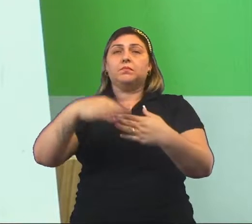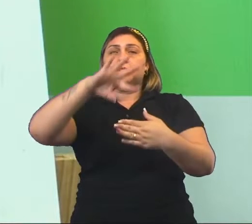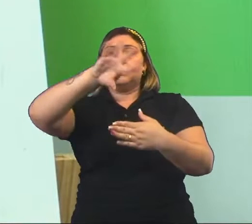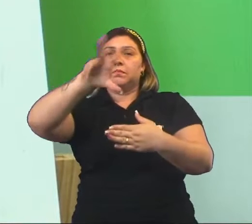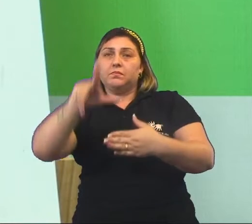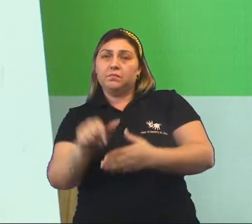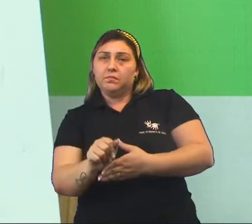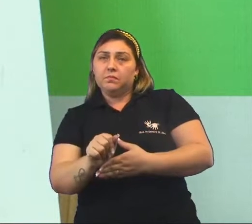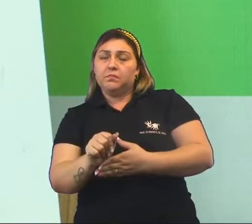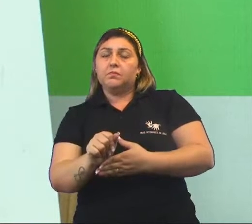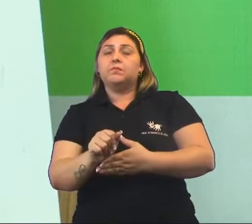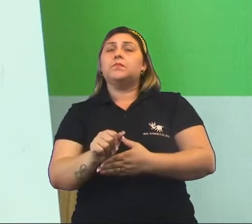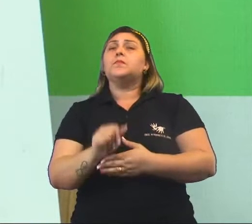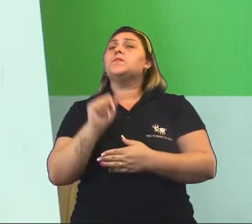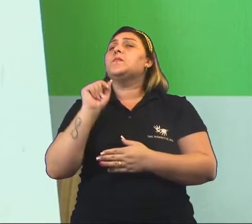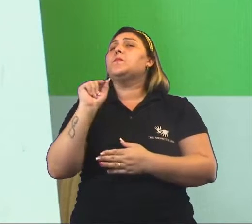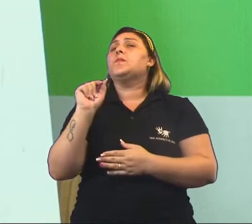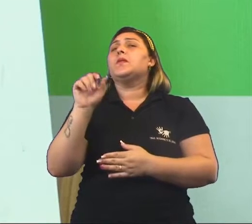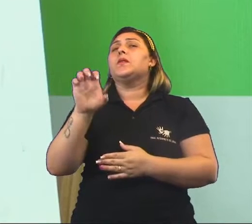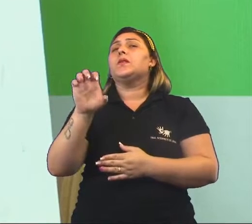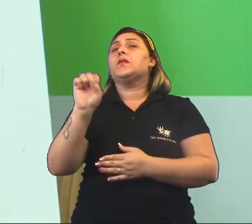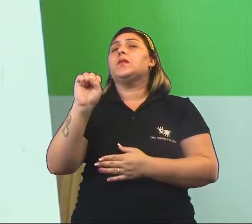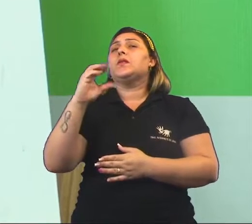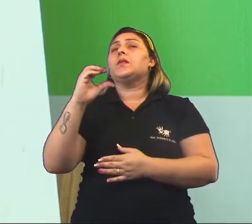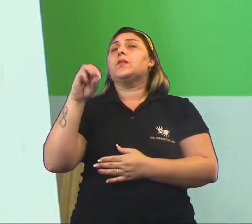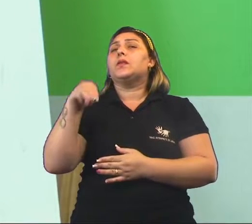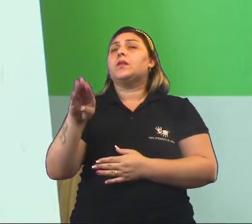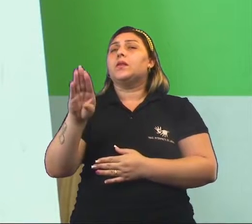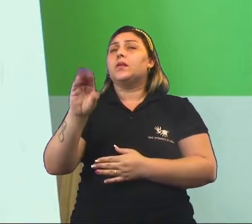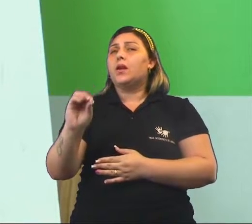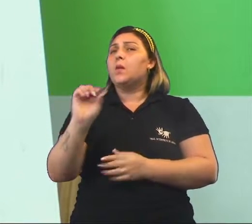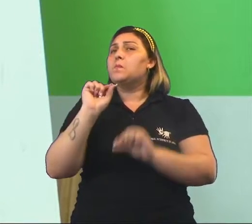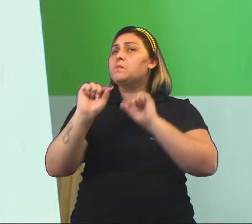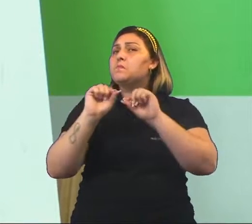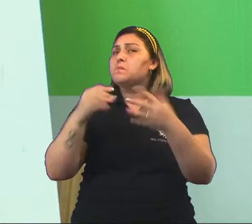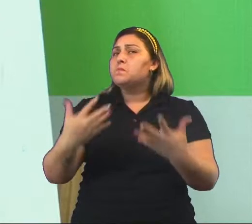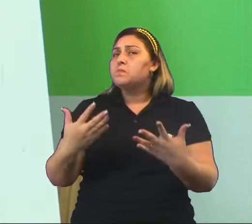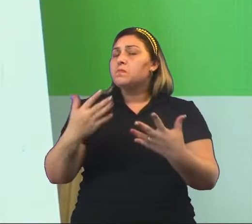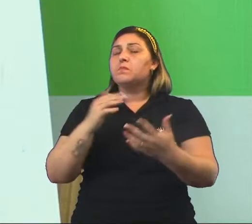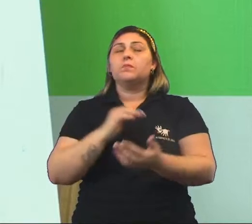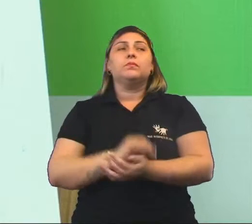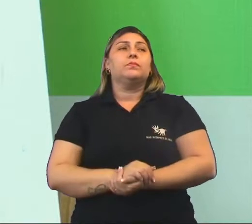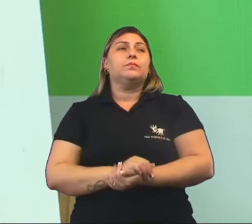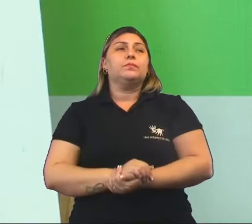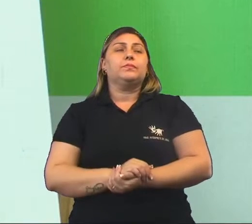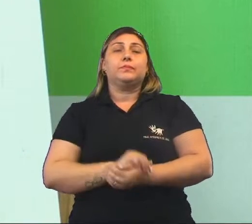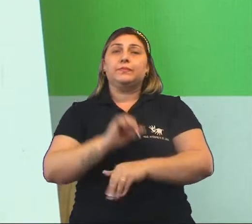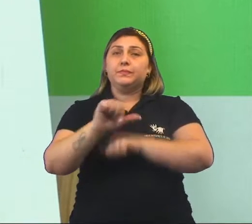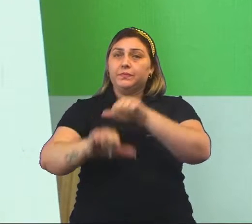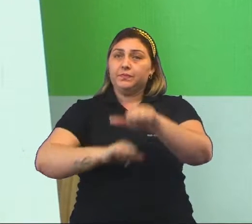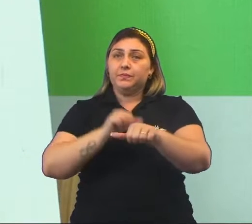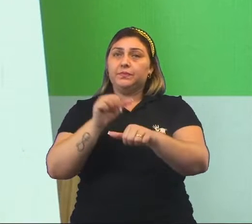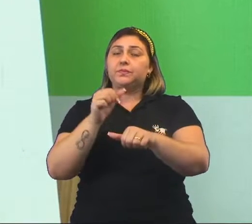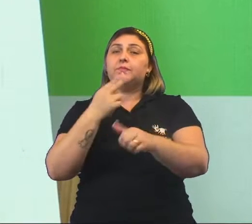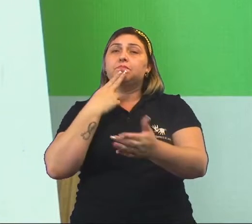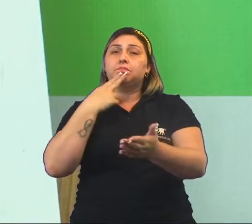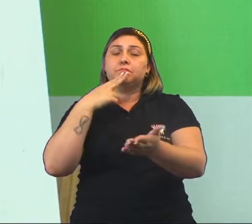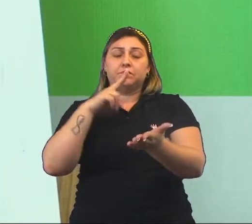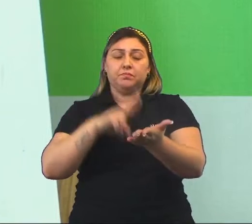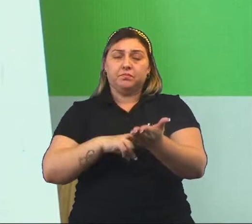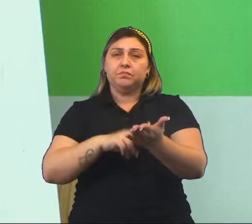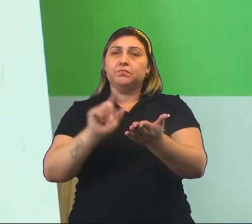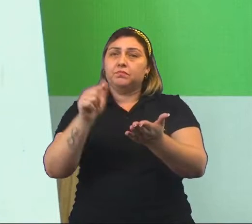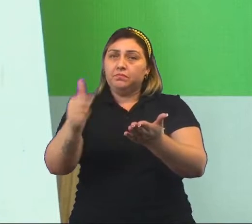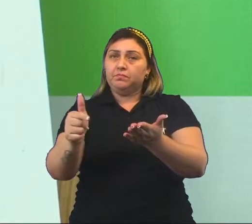escambo. Mas o que é escambo? Olha só esse termo, escambo, quando você ouve falar já. Você não troca uma figurinha por outra?